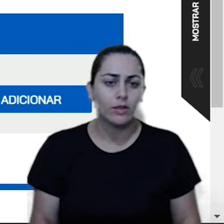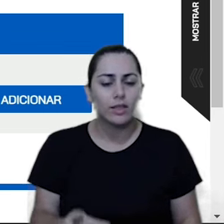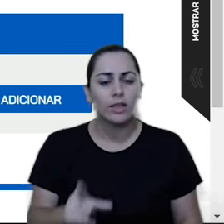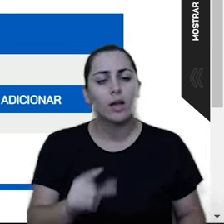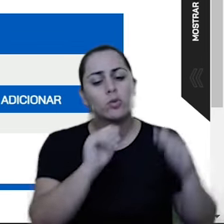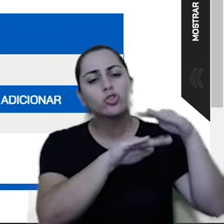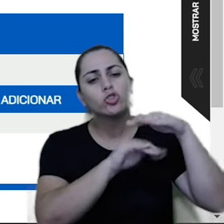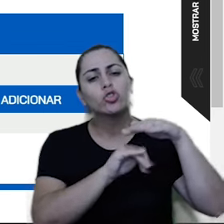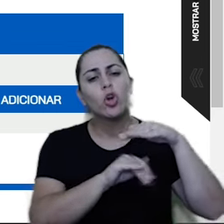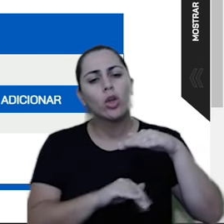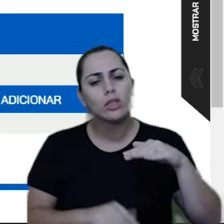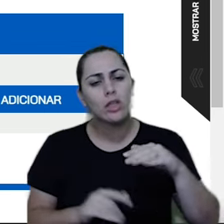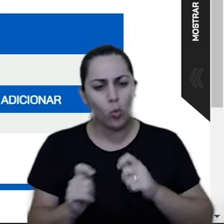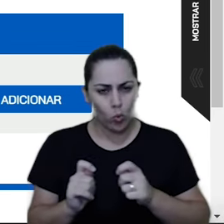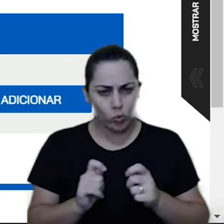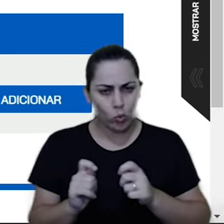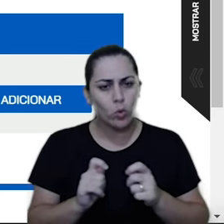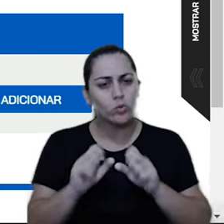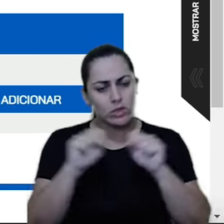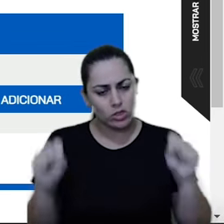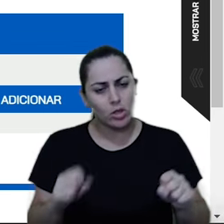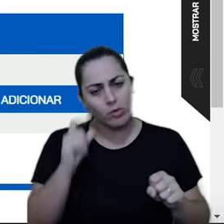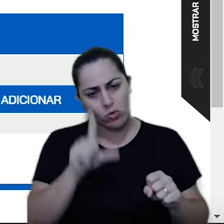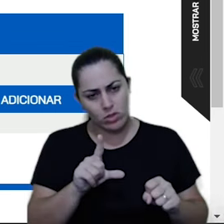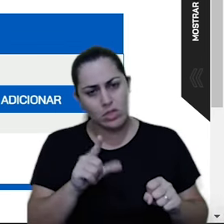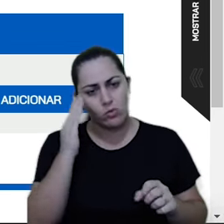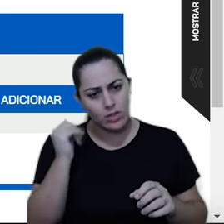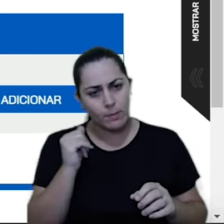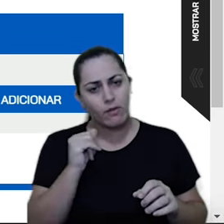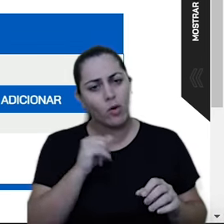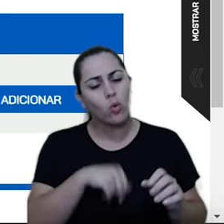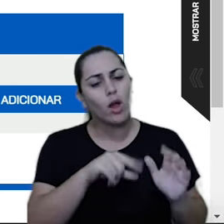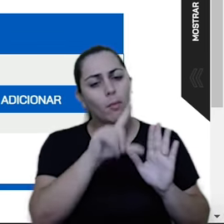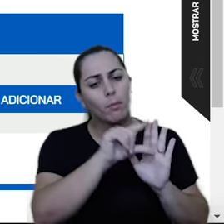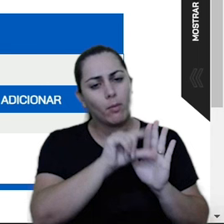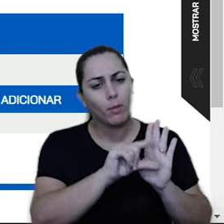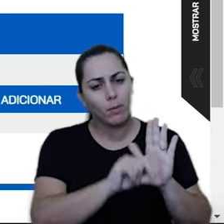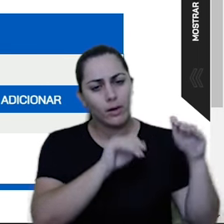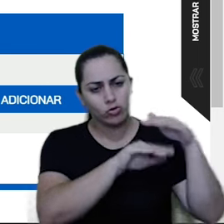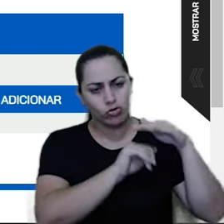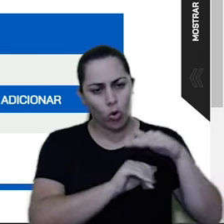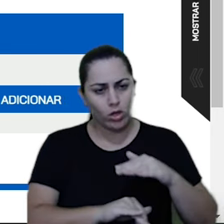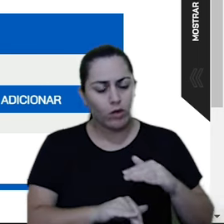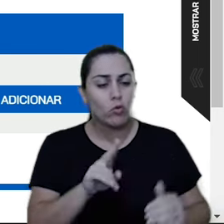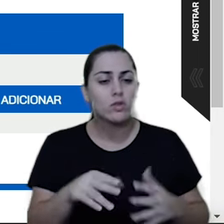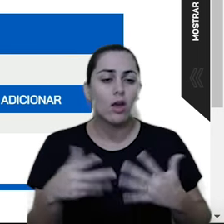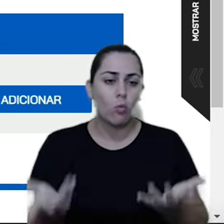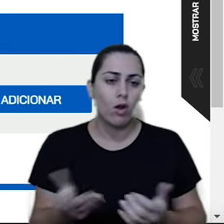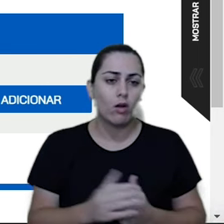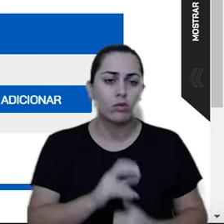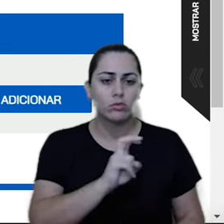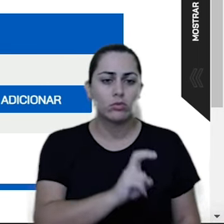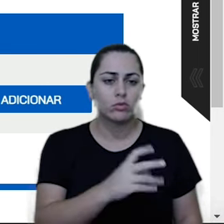o estoque aqui se eu fizer um controle de estoque no sistema dá para fazer ele vai ficar lá negativando o estoque aí eu quero usar qual quero usar